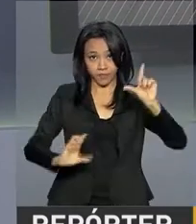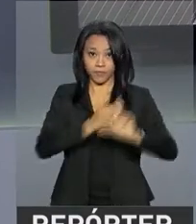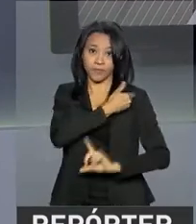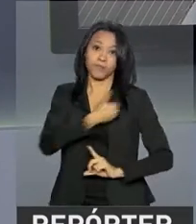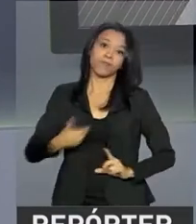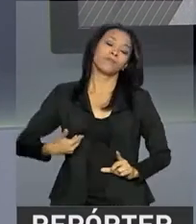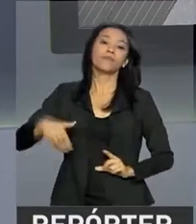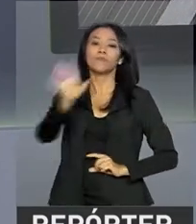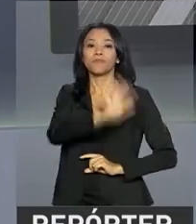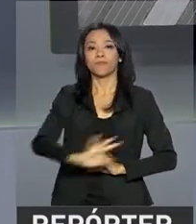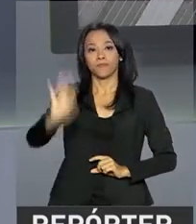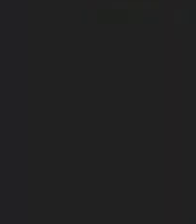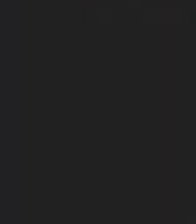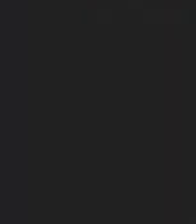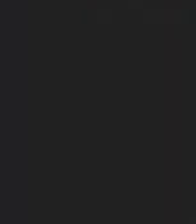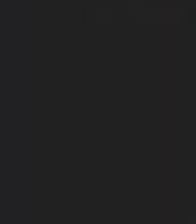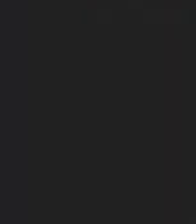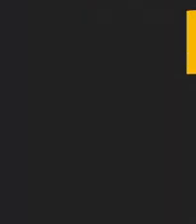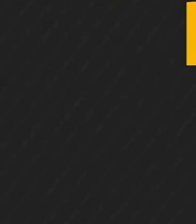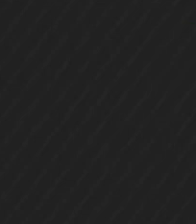a tv do governo federal